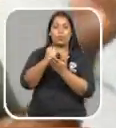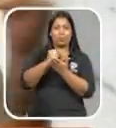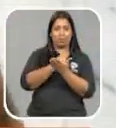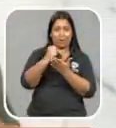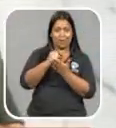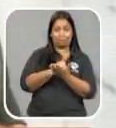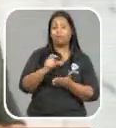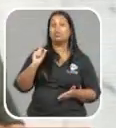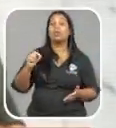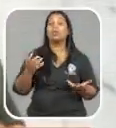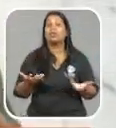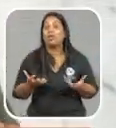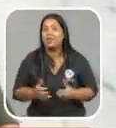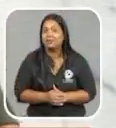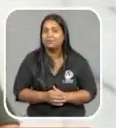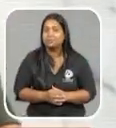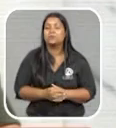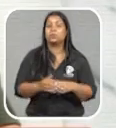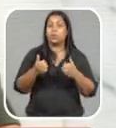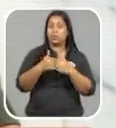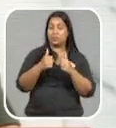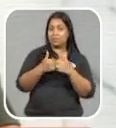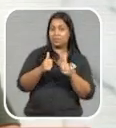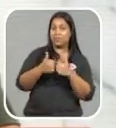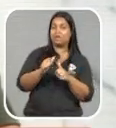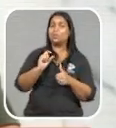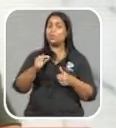no mínimo discutir um novo modelo, um novo edital.